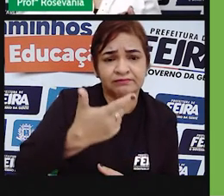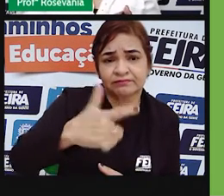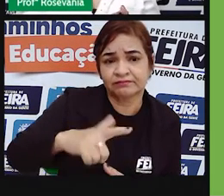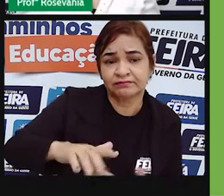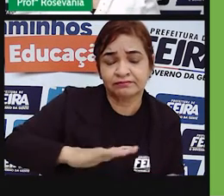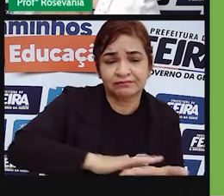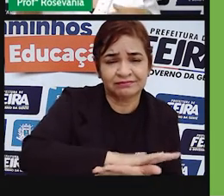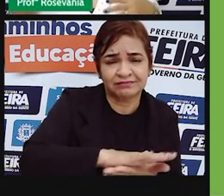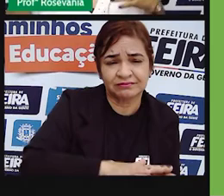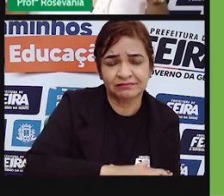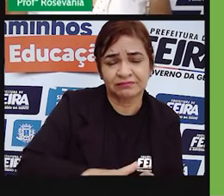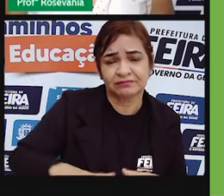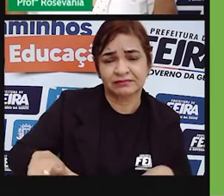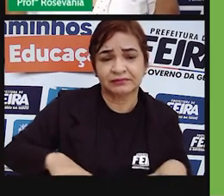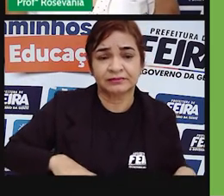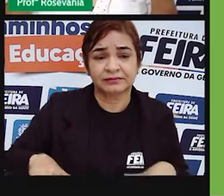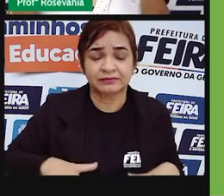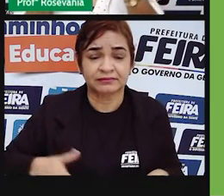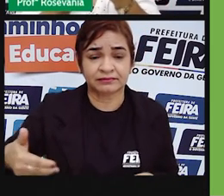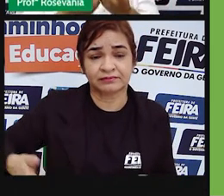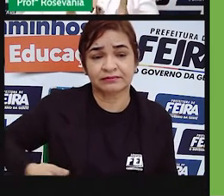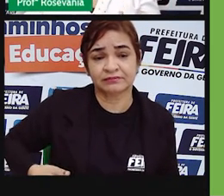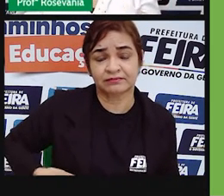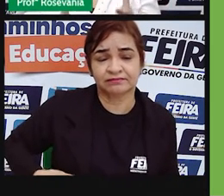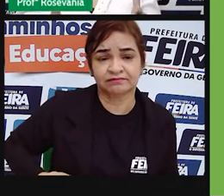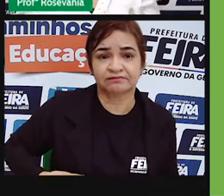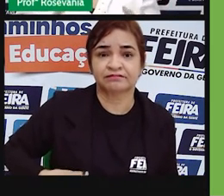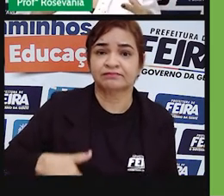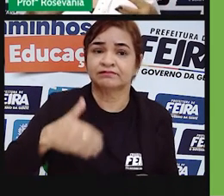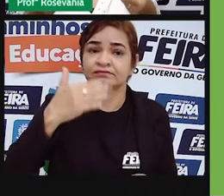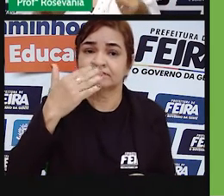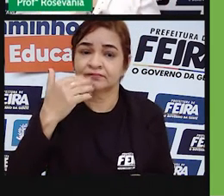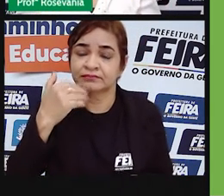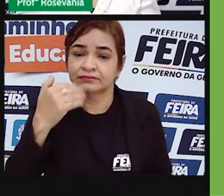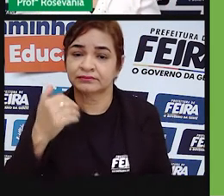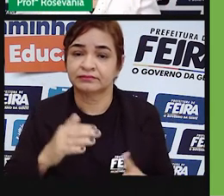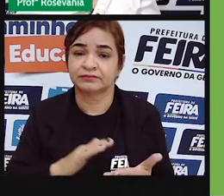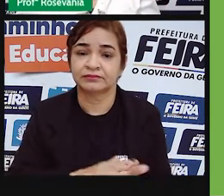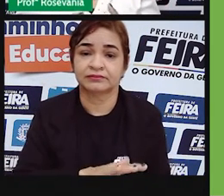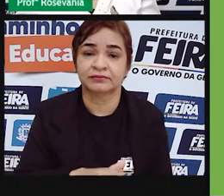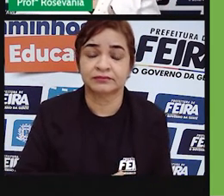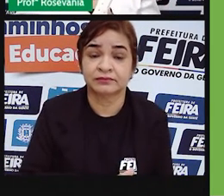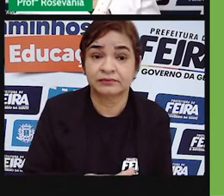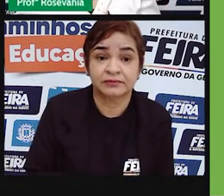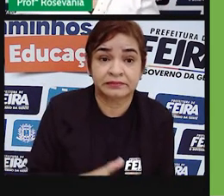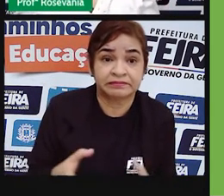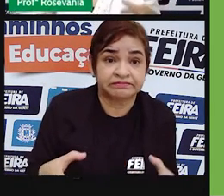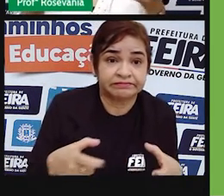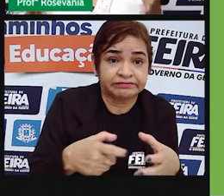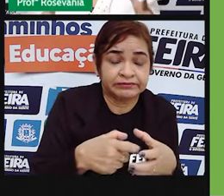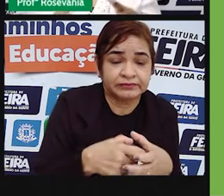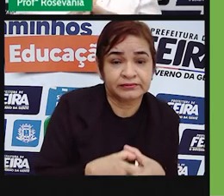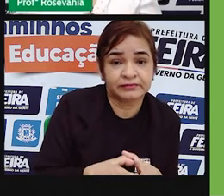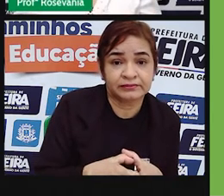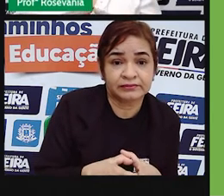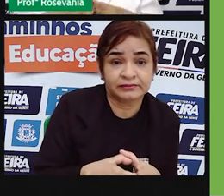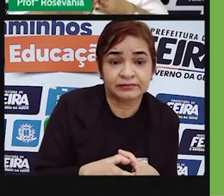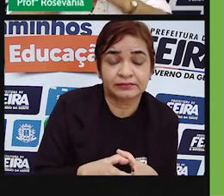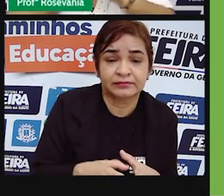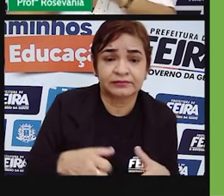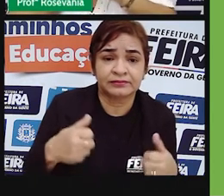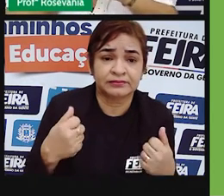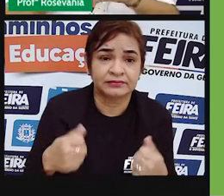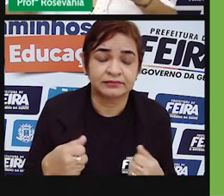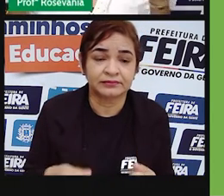pergunta os animais é vive uma situação assim de muita discrição E aí